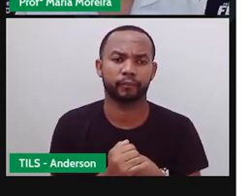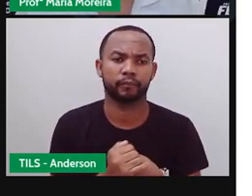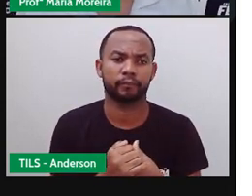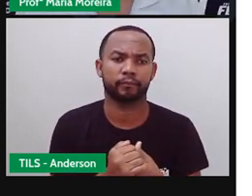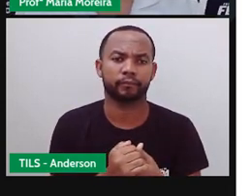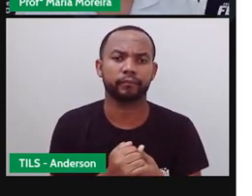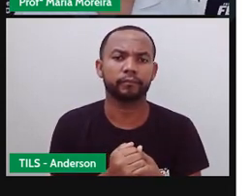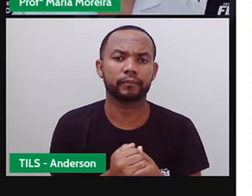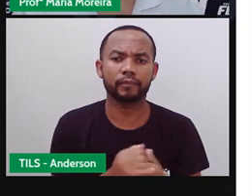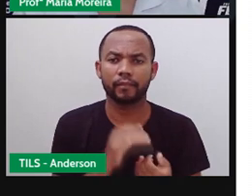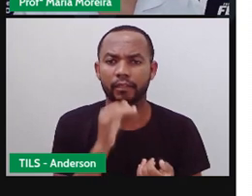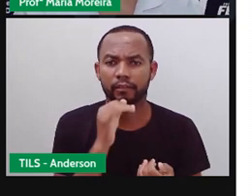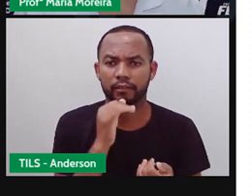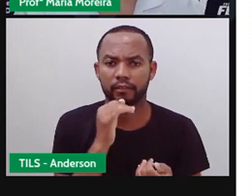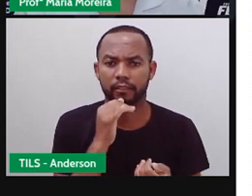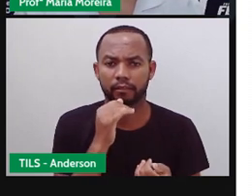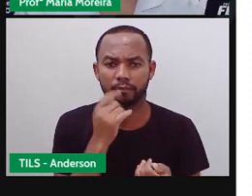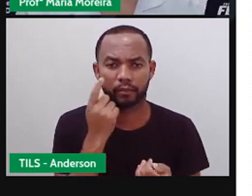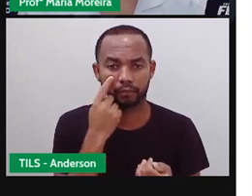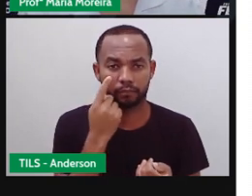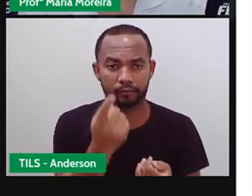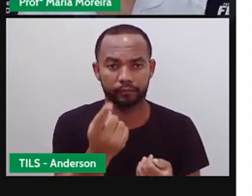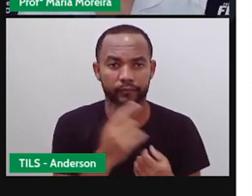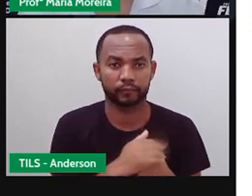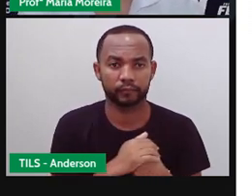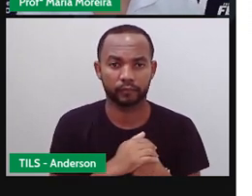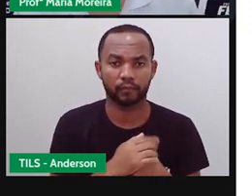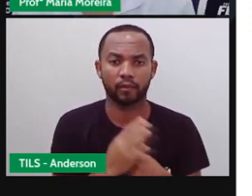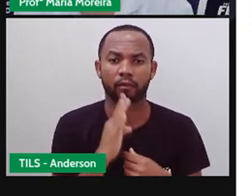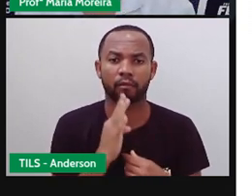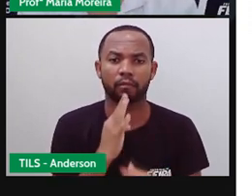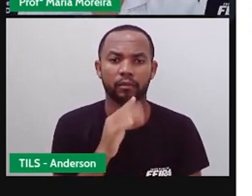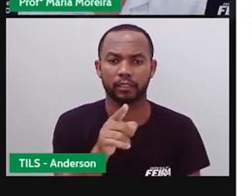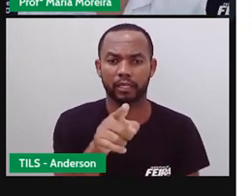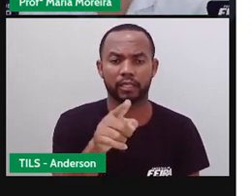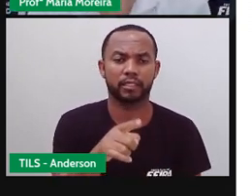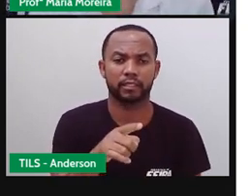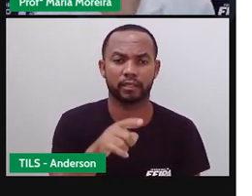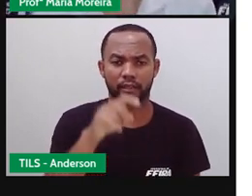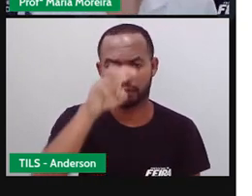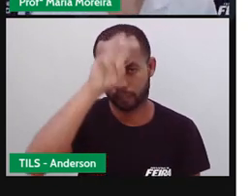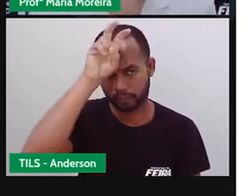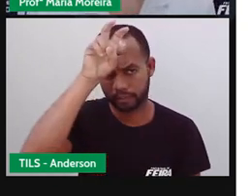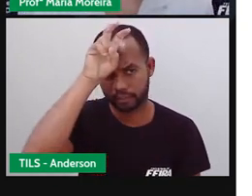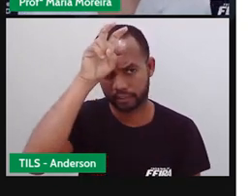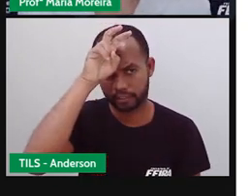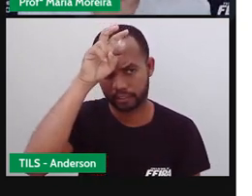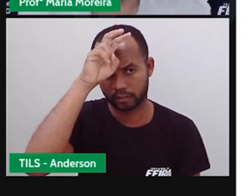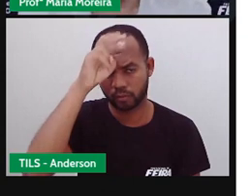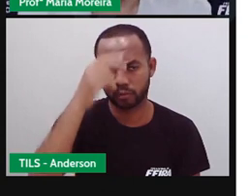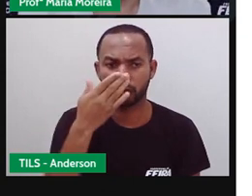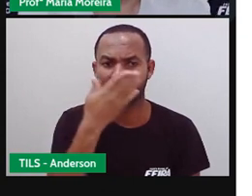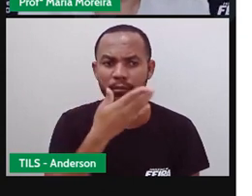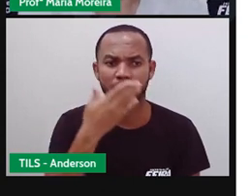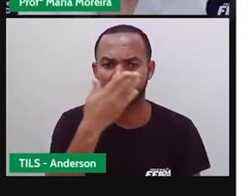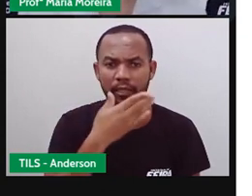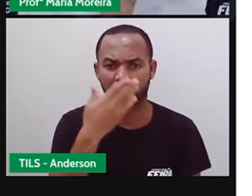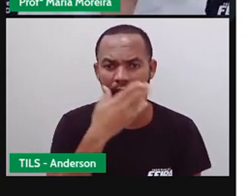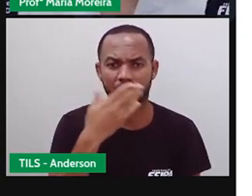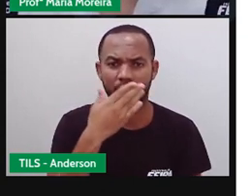e exemplo disso é o que as abelhas que produzem o mel e aí pararam para pensar